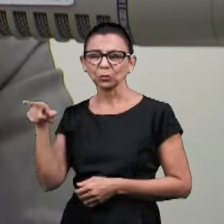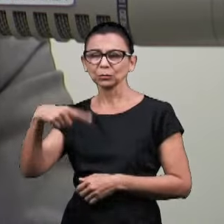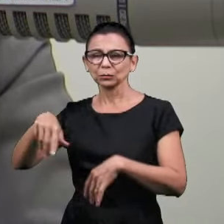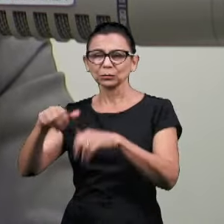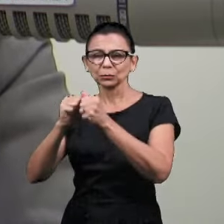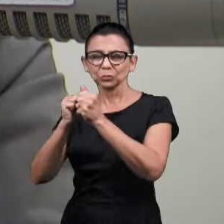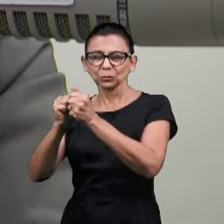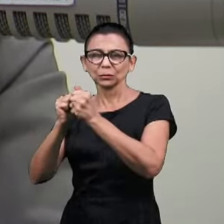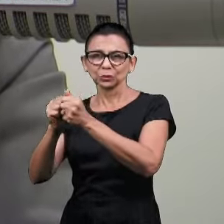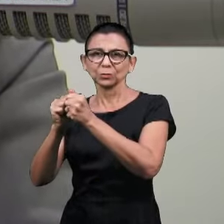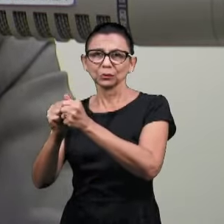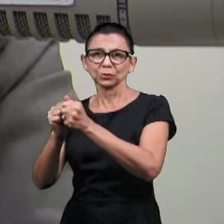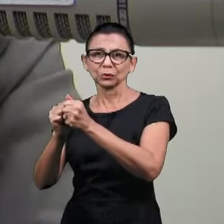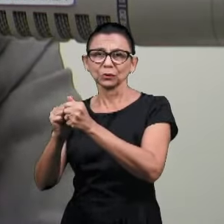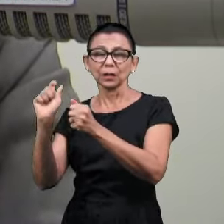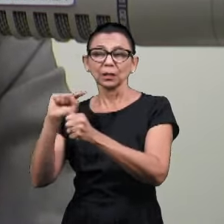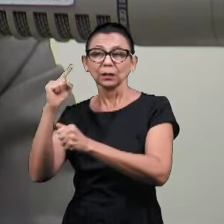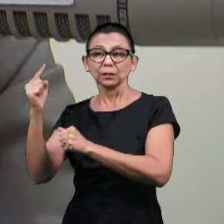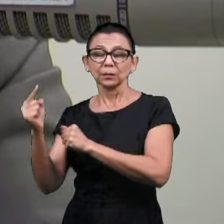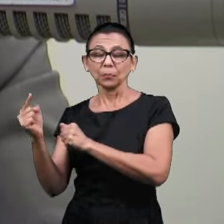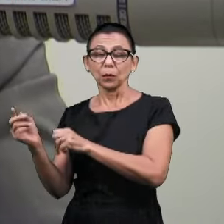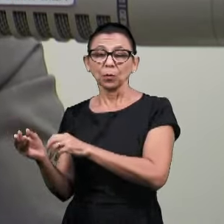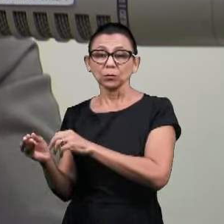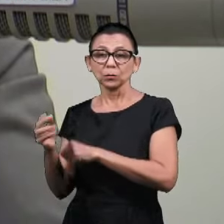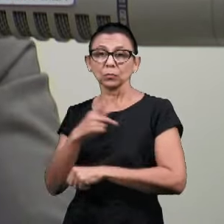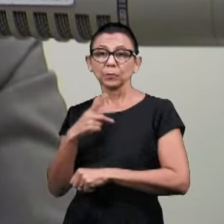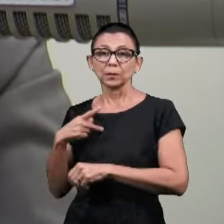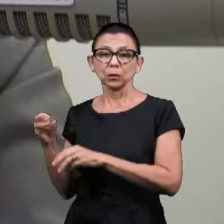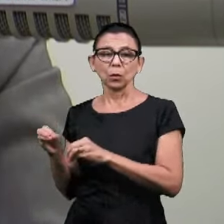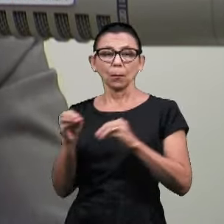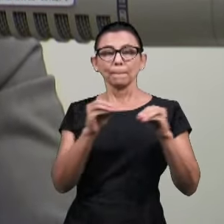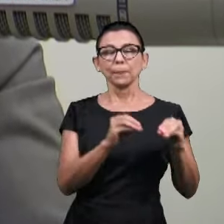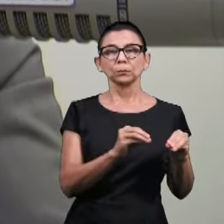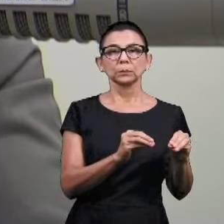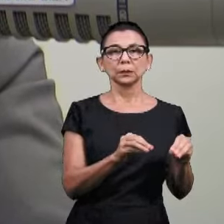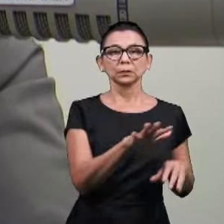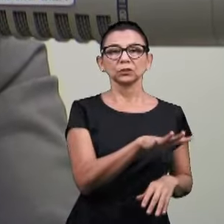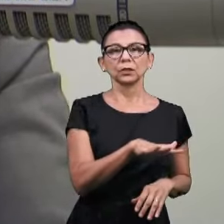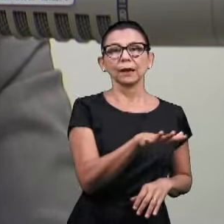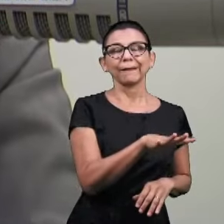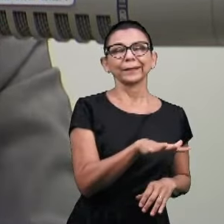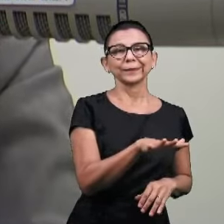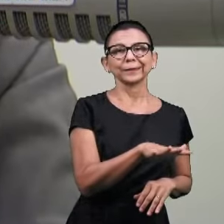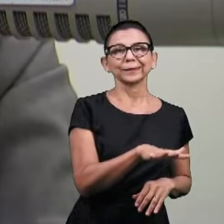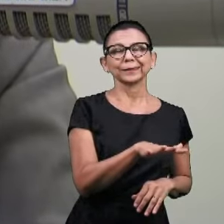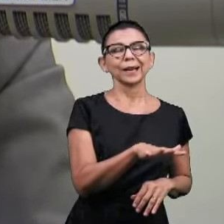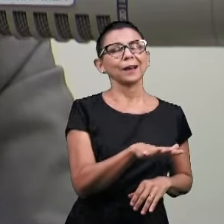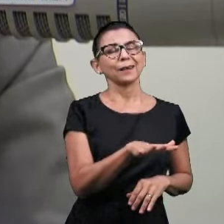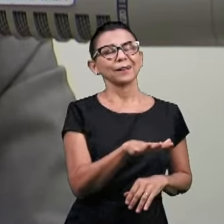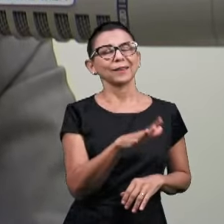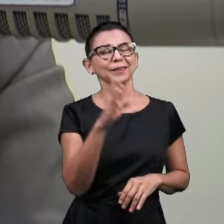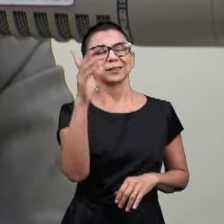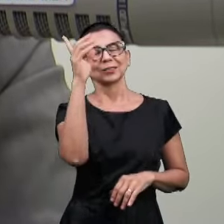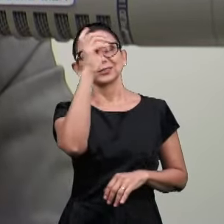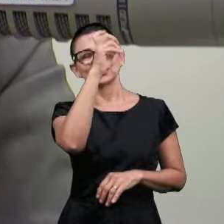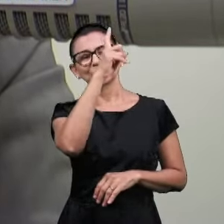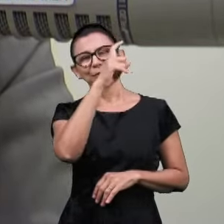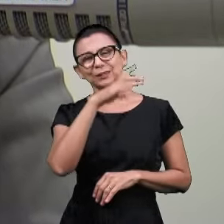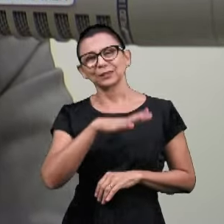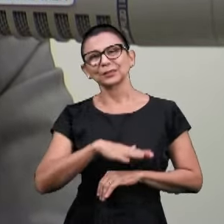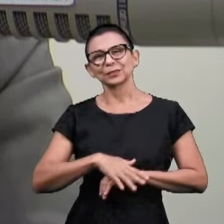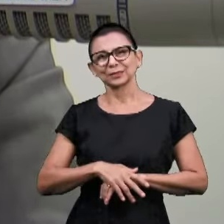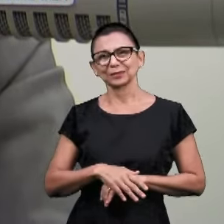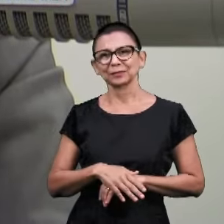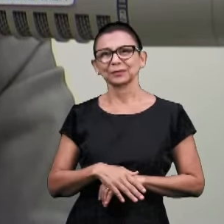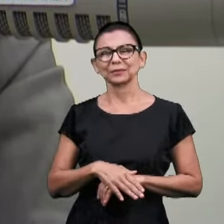projeto, essa dinâmica, né, é para mostrar um pouco, né, humanizar também um pouco o pastor. O pastor sofre muito,